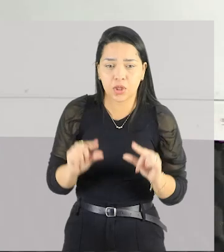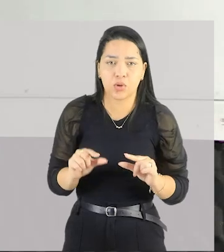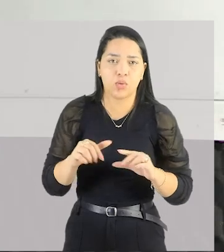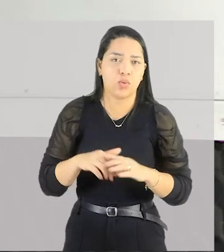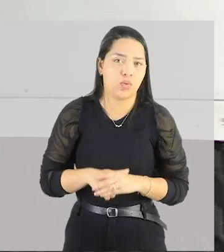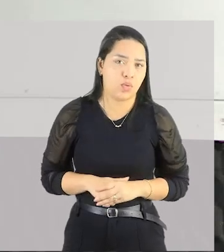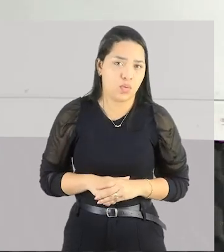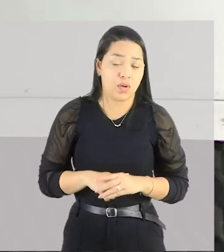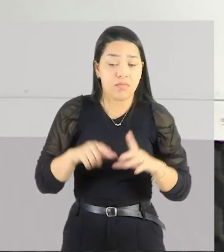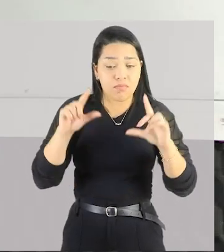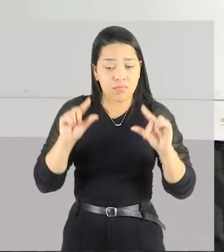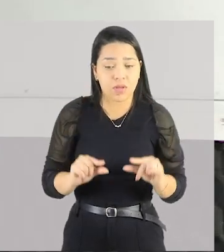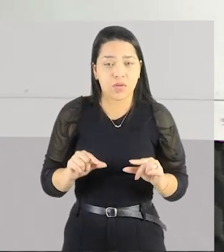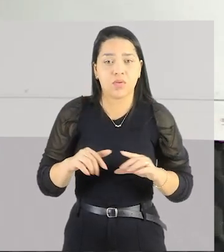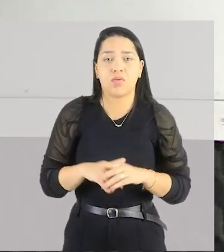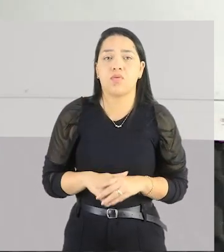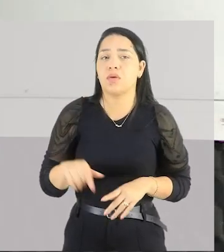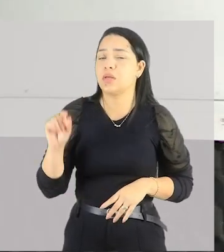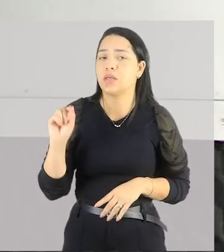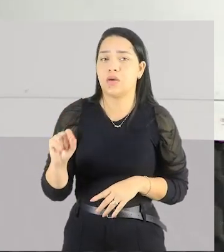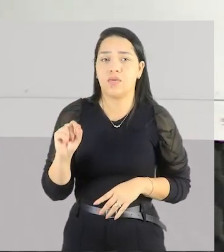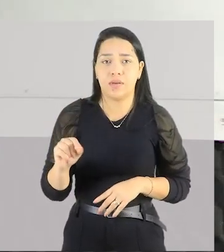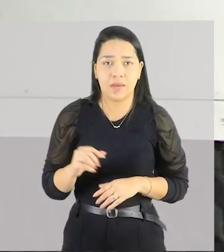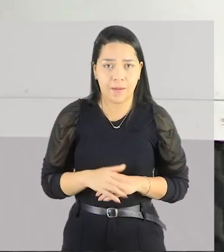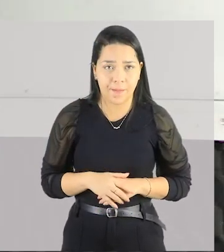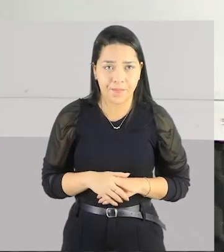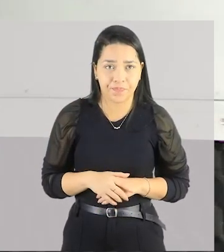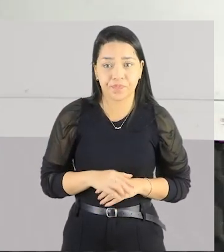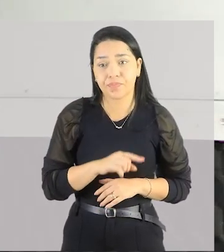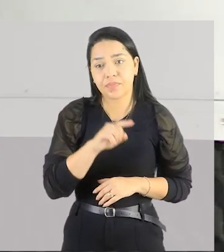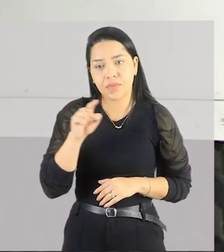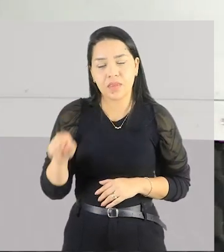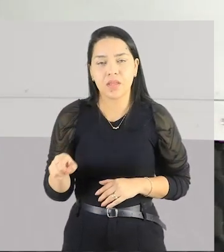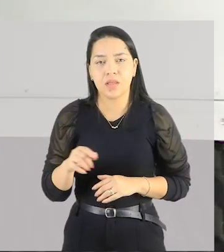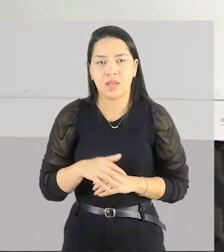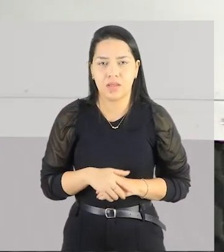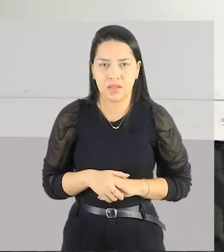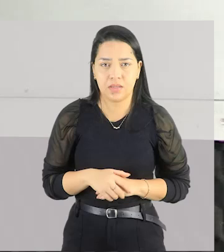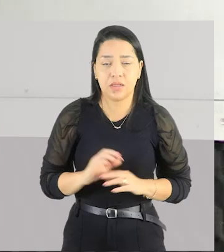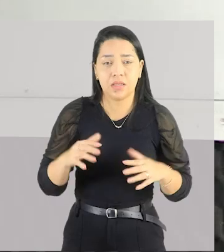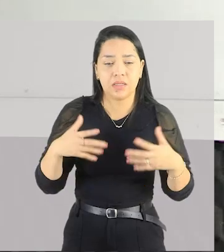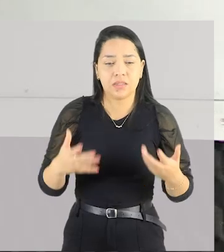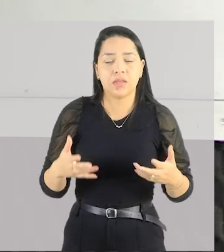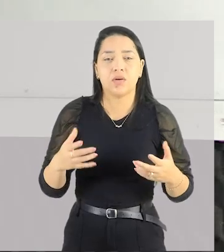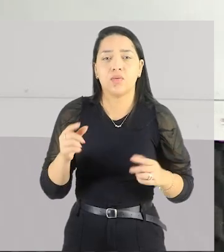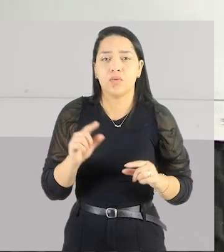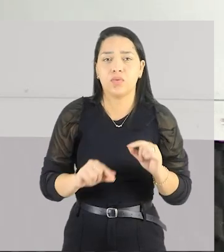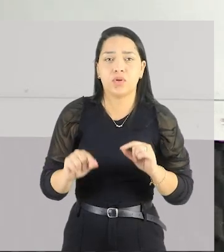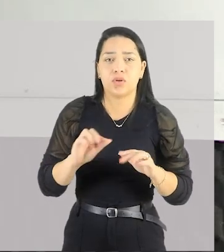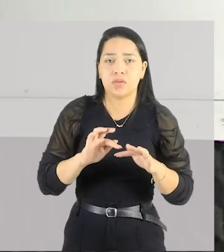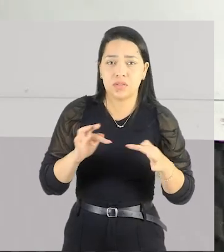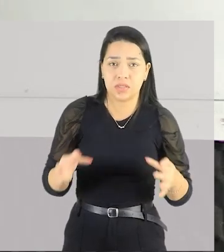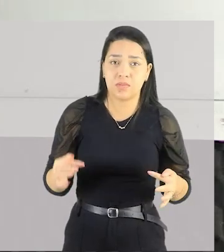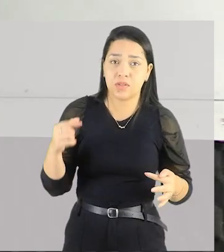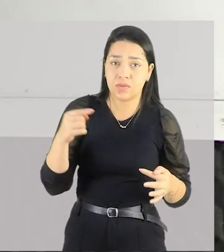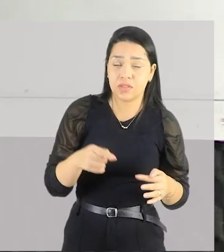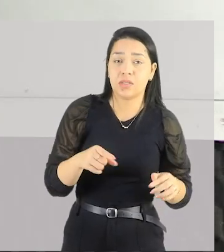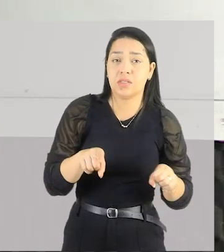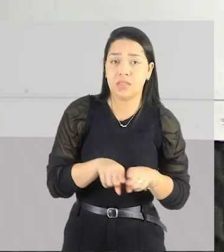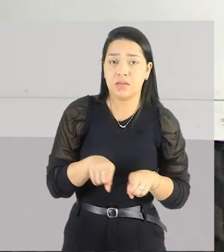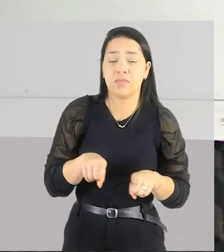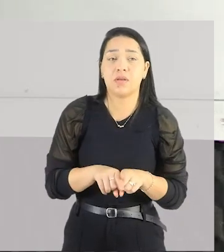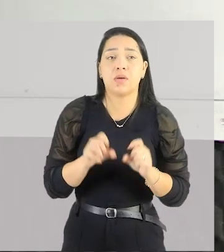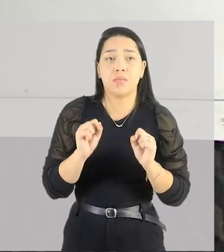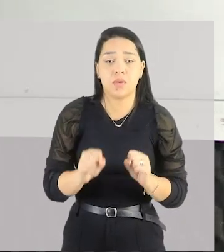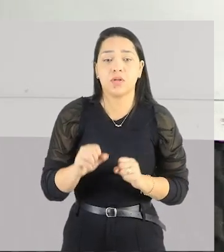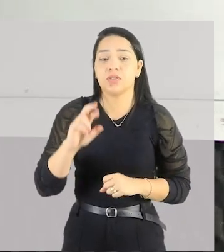inclinação, menor, que era justamente o que ele queria, tá? Então, com simples traços, você também